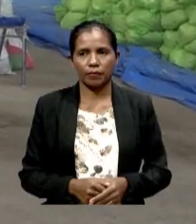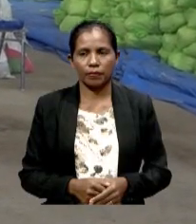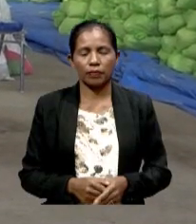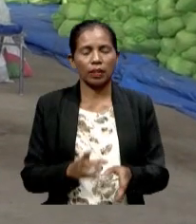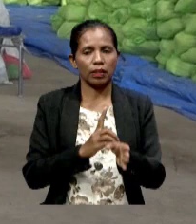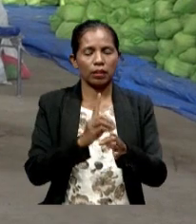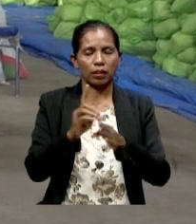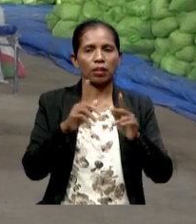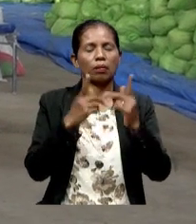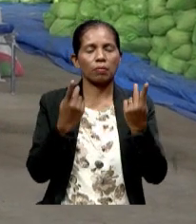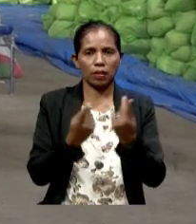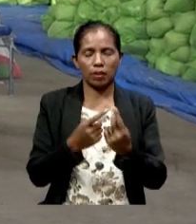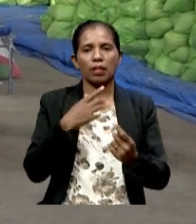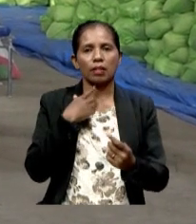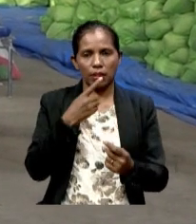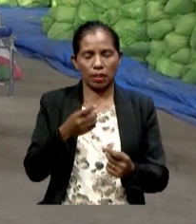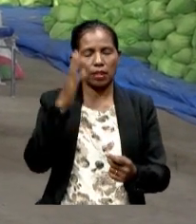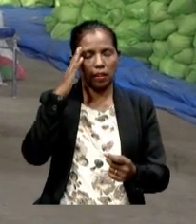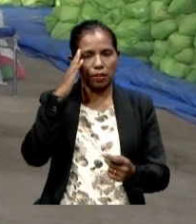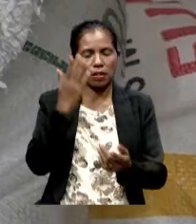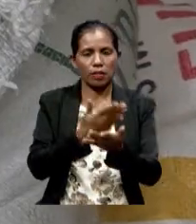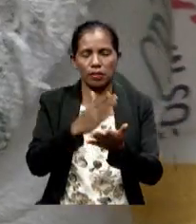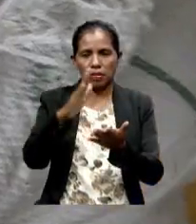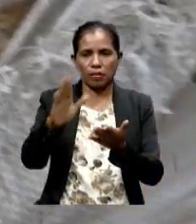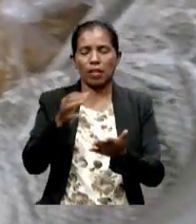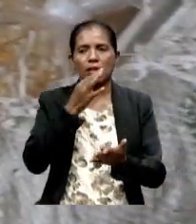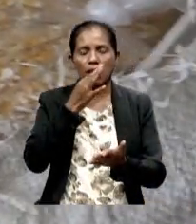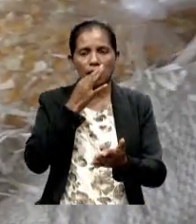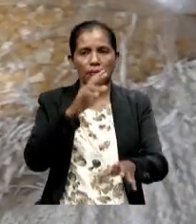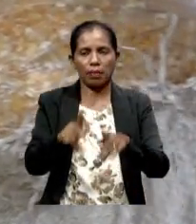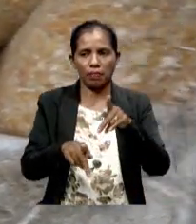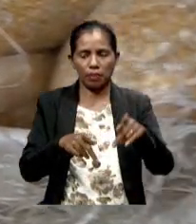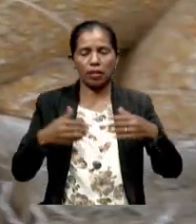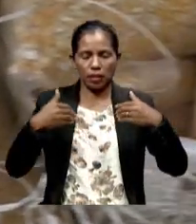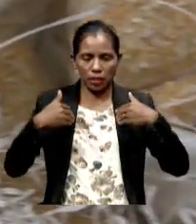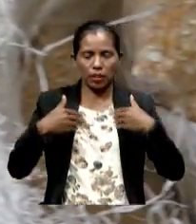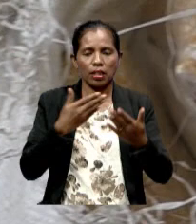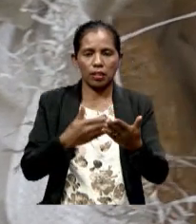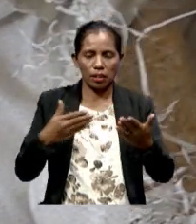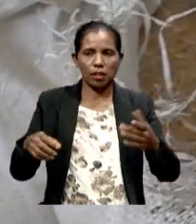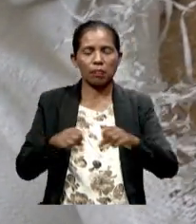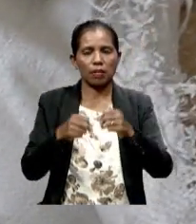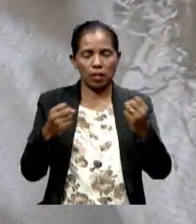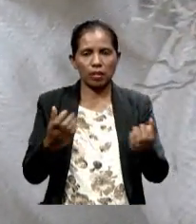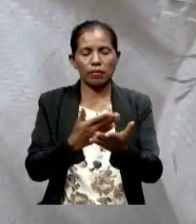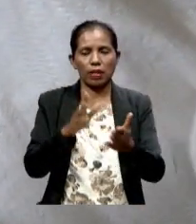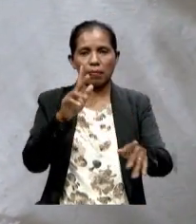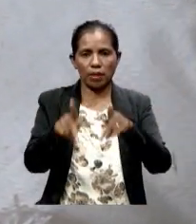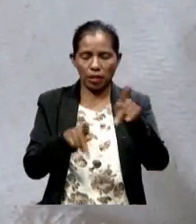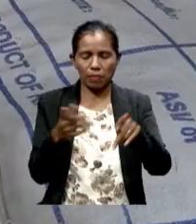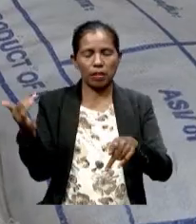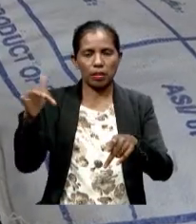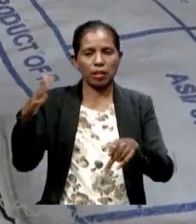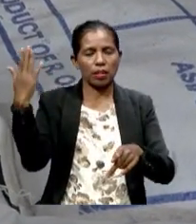Diretor Companhia Boboloi reconhece durante a distribuição cesta básica e a doni produto fogo nebe faz para beneficiar o Sira e a